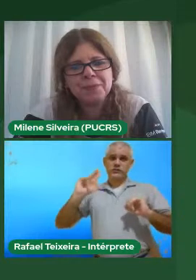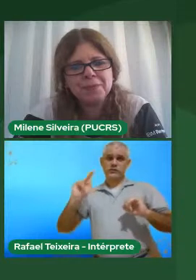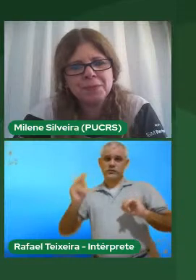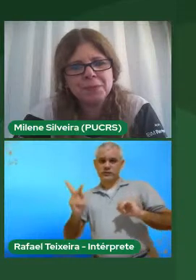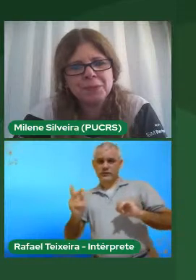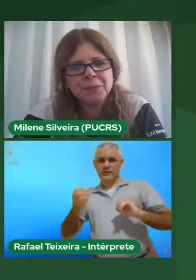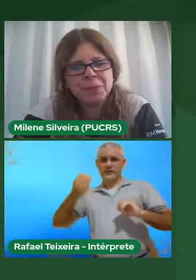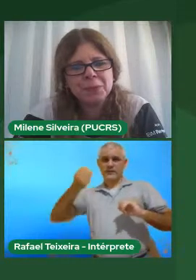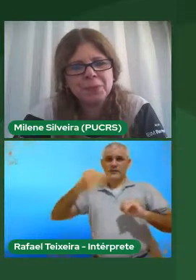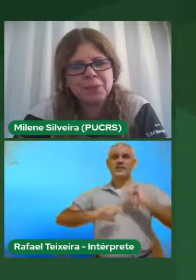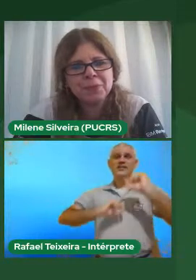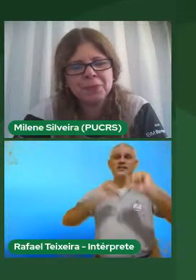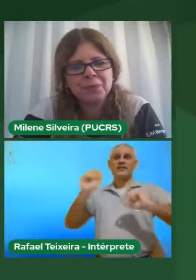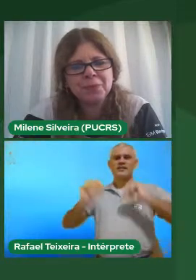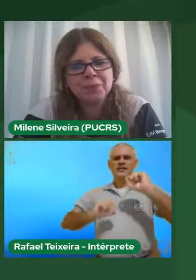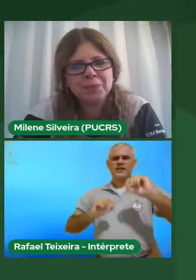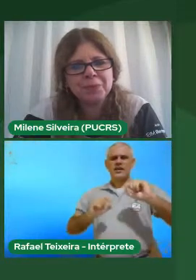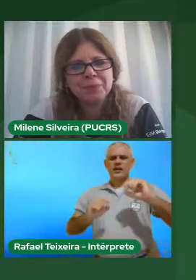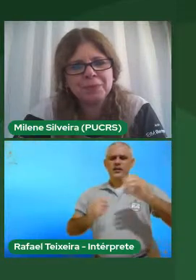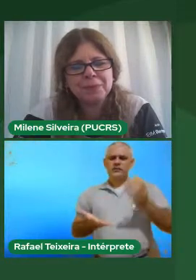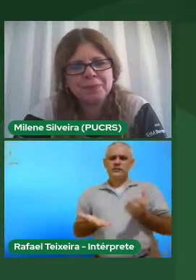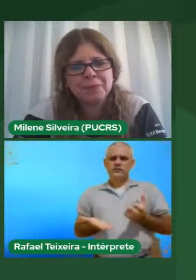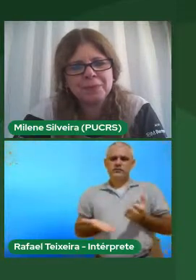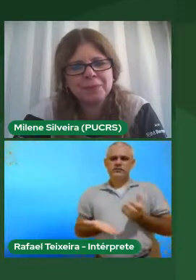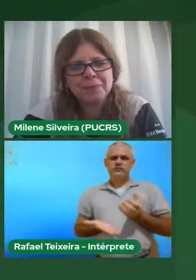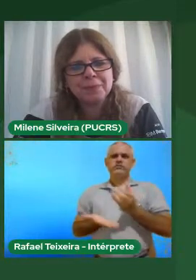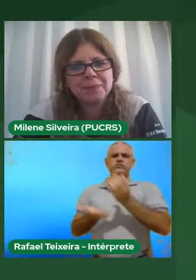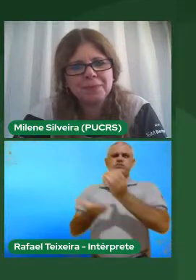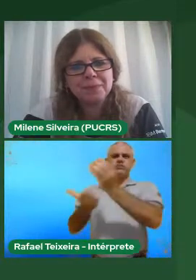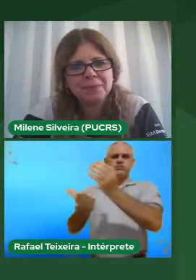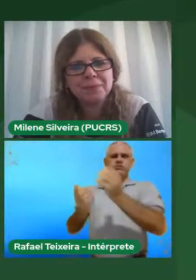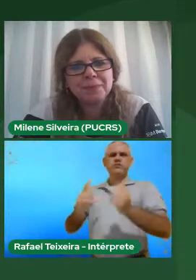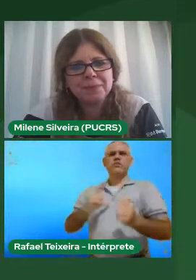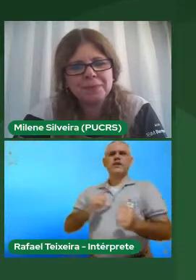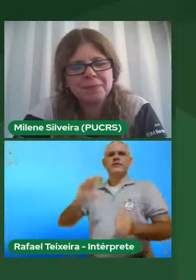com toda a comunidade de IHC, outorga o Prêmio